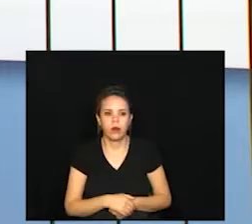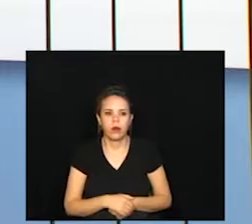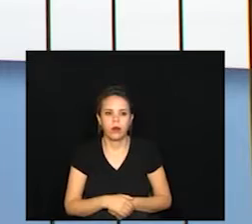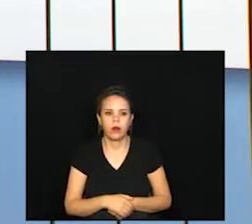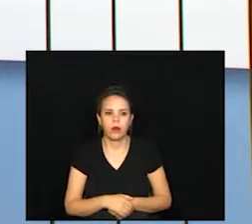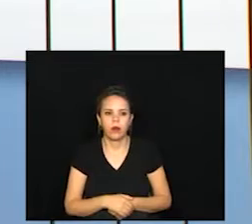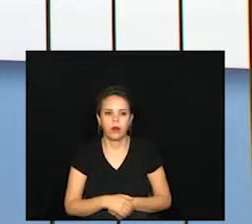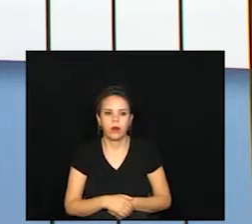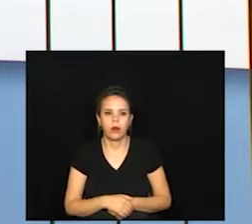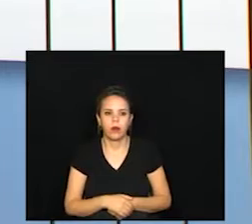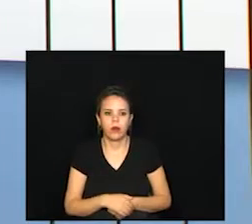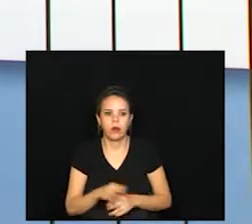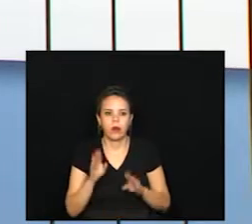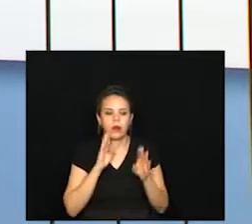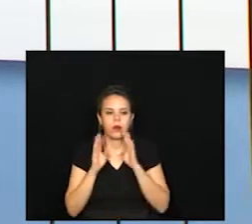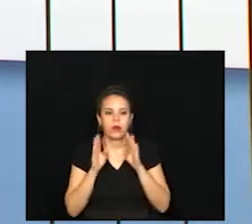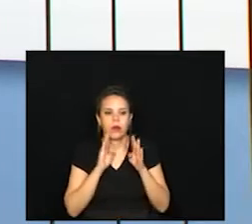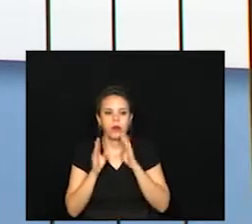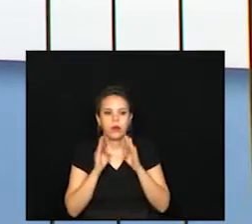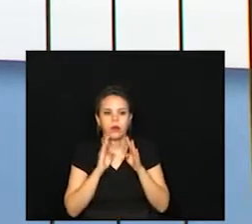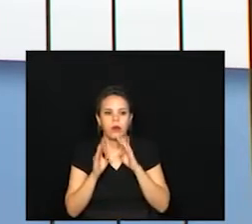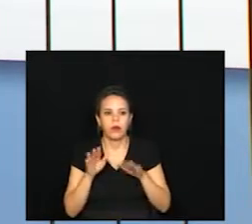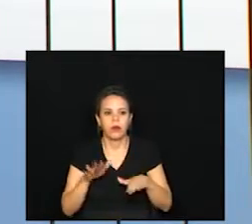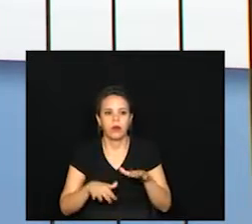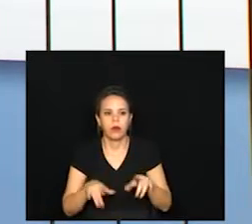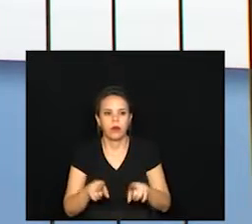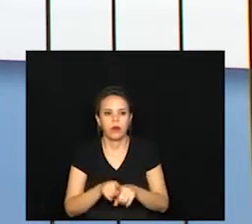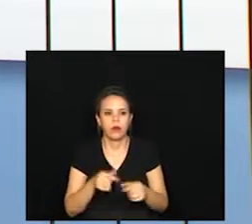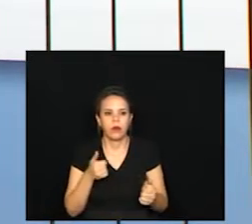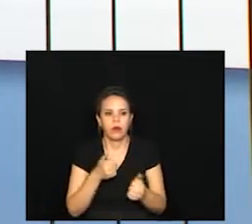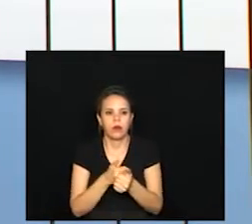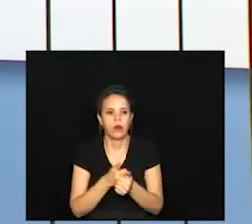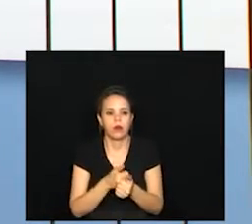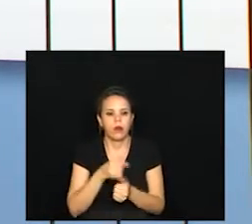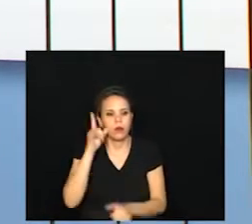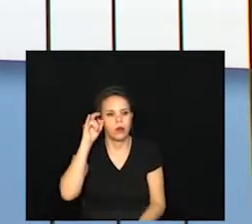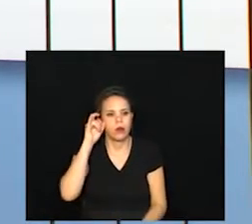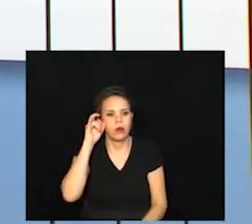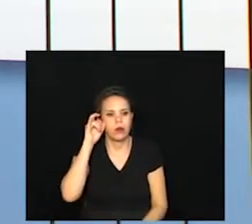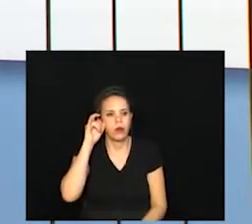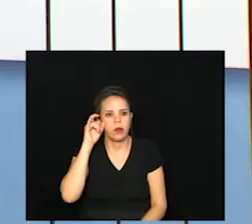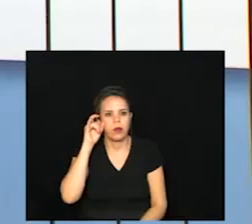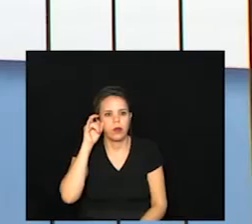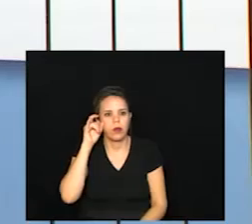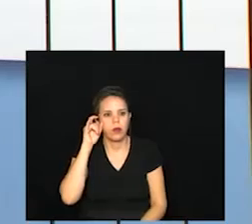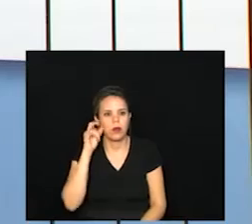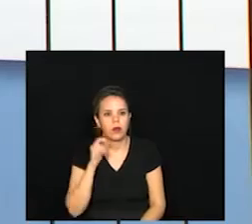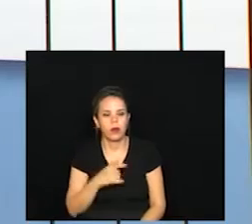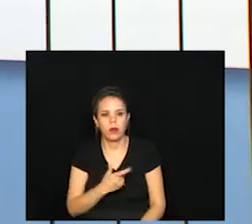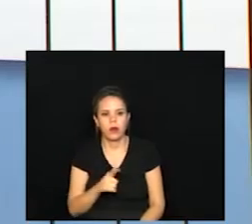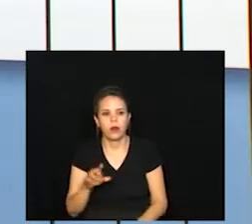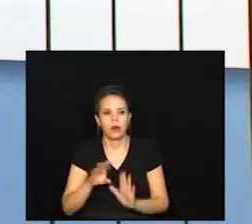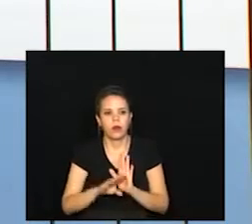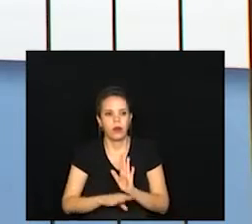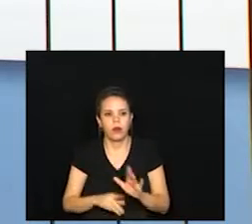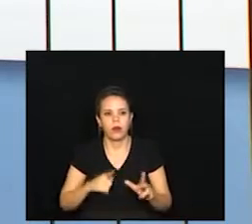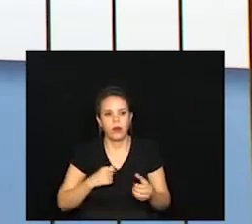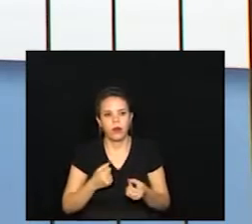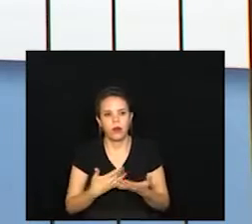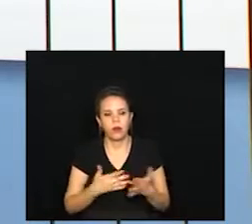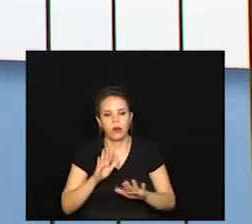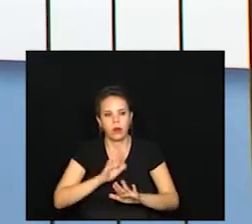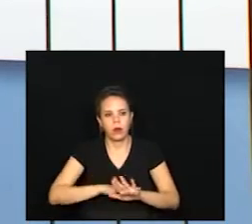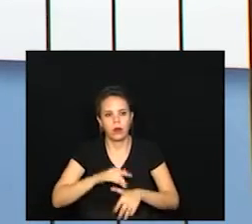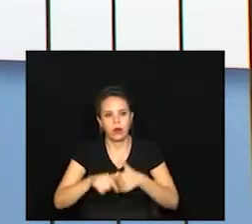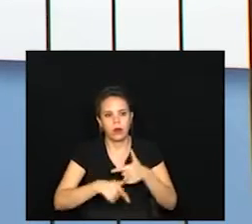youtube.com/TV Câmara Campinas e também no Facebook, e ainda nos acompanha também no Instagram. Ali a gente não tem a programação, mas tem